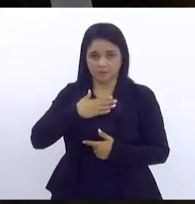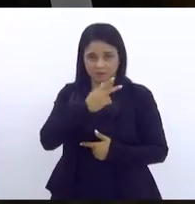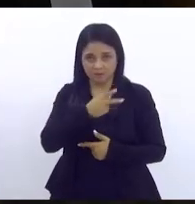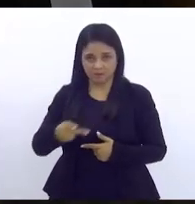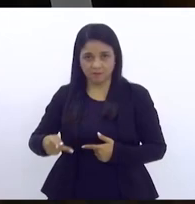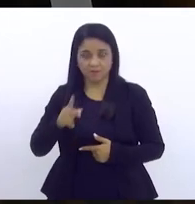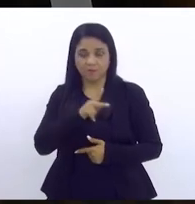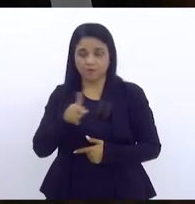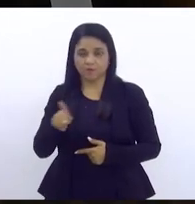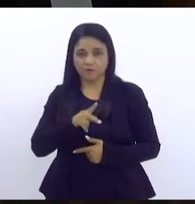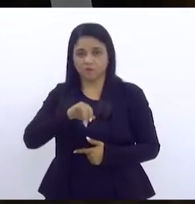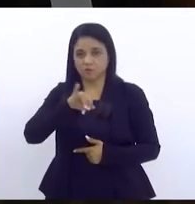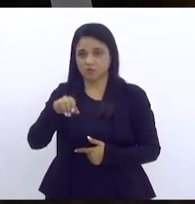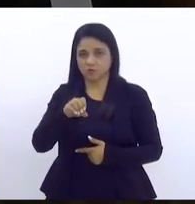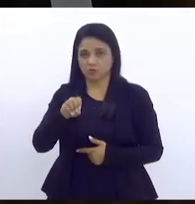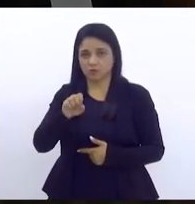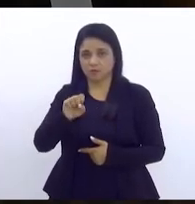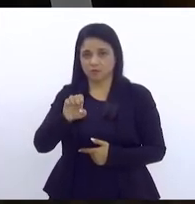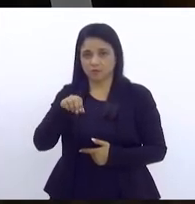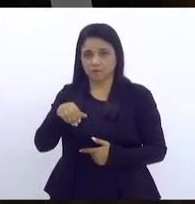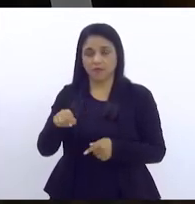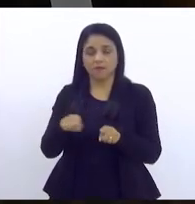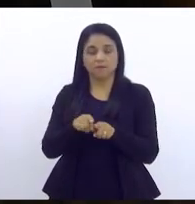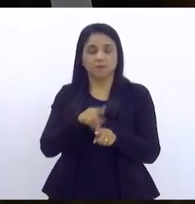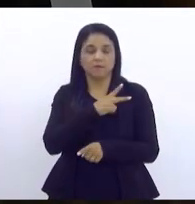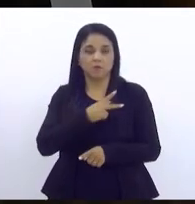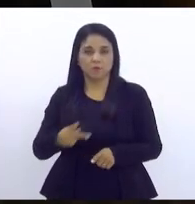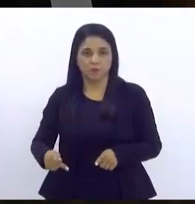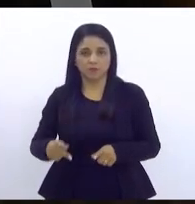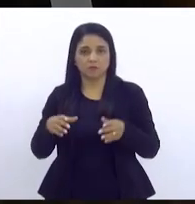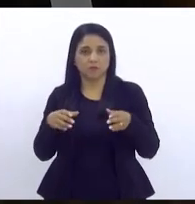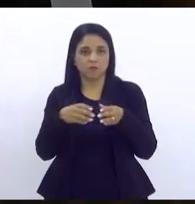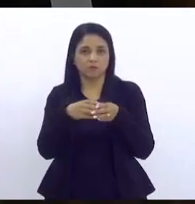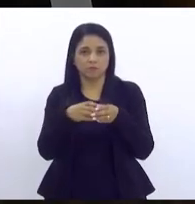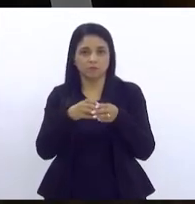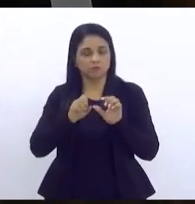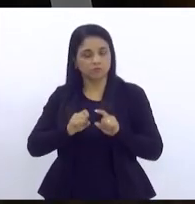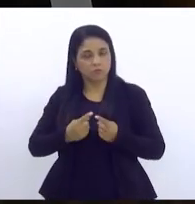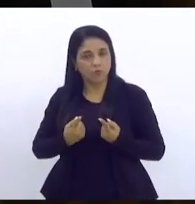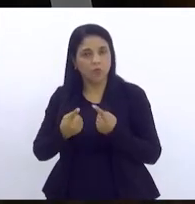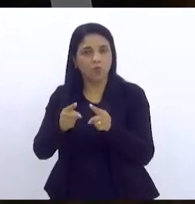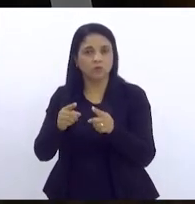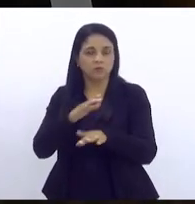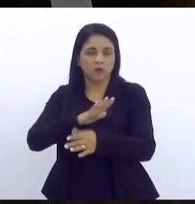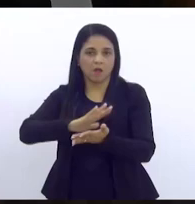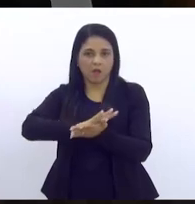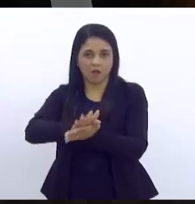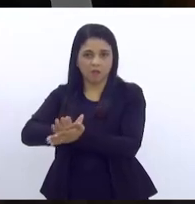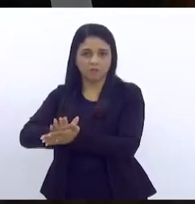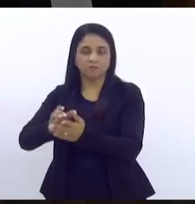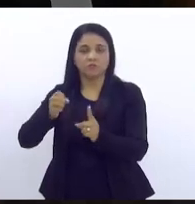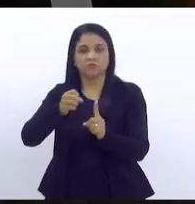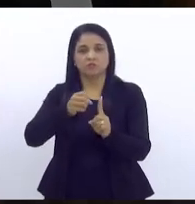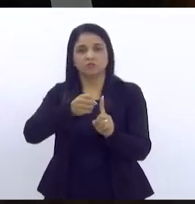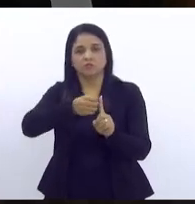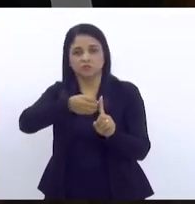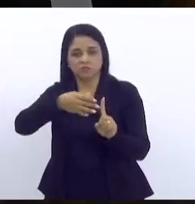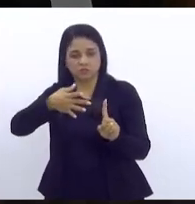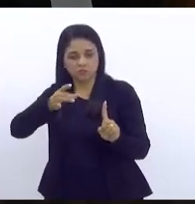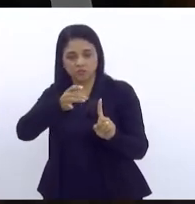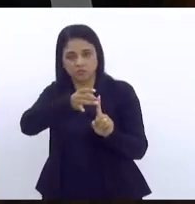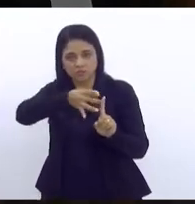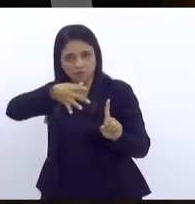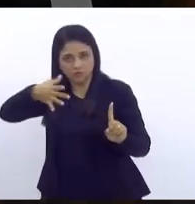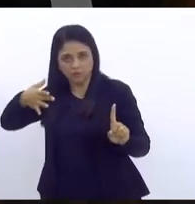companheiro Professor Josemar que é presidente aqui na casa também da comissão de combate ao racismo xenofobia intolerâncias